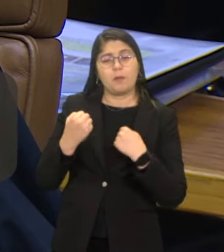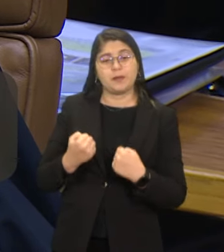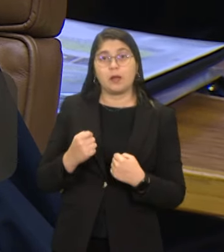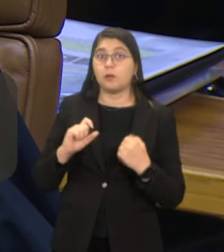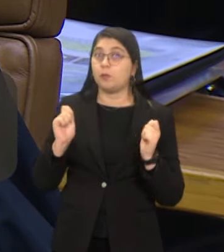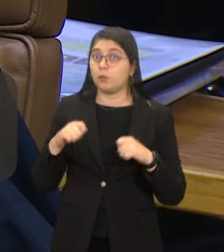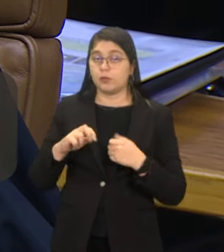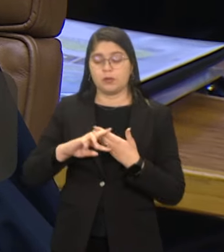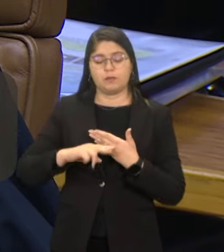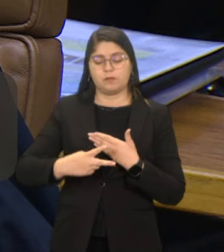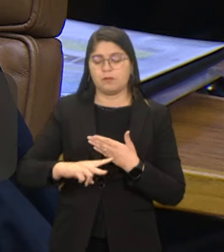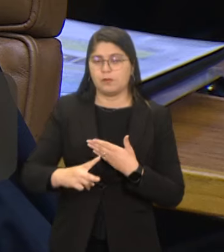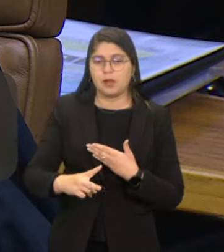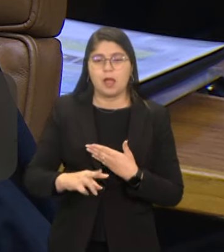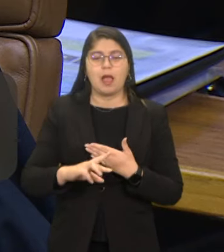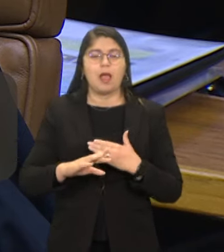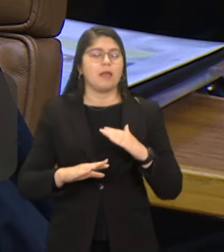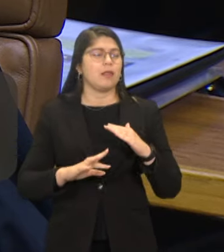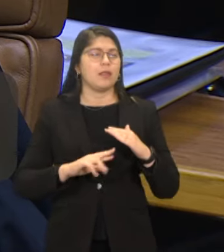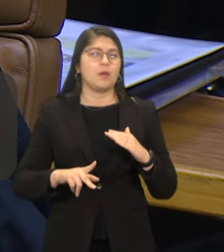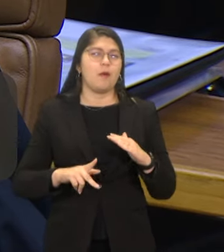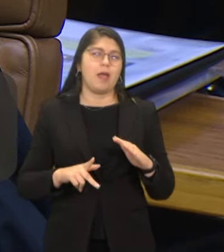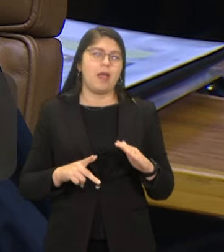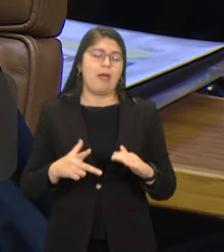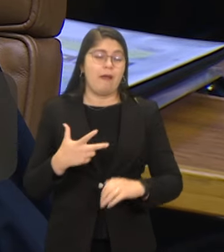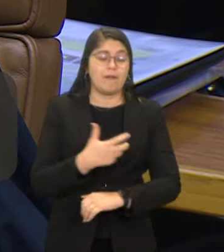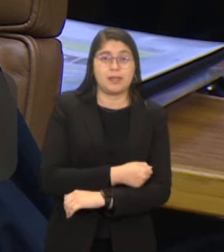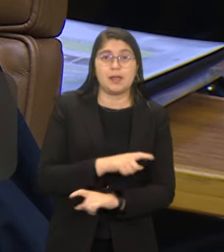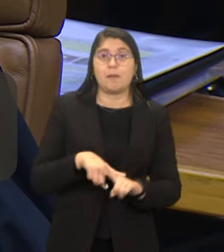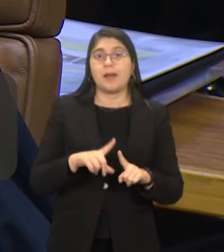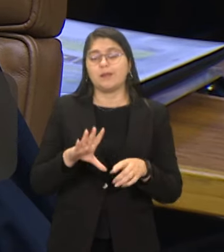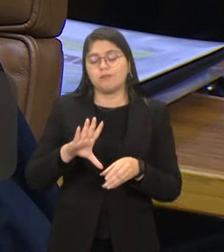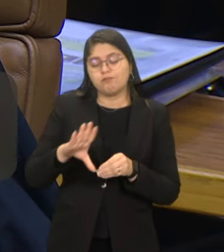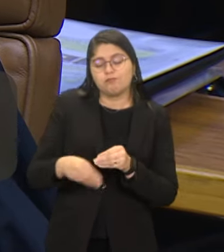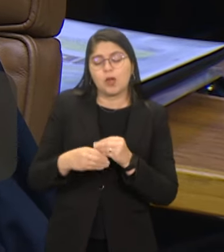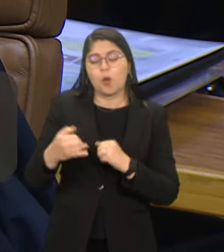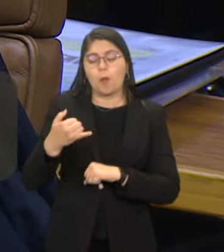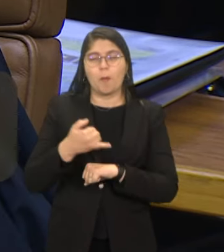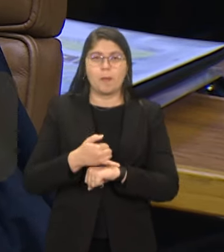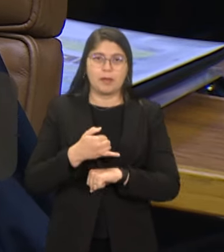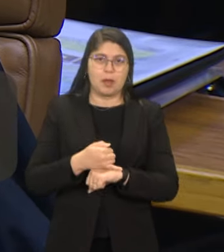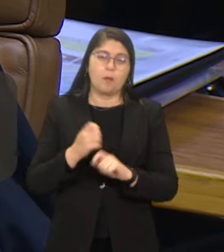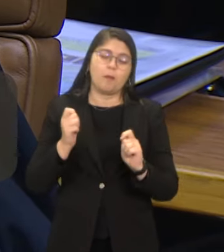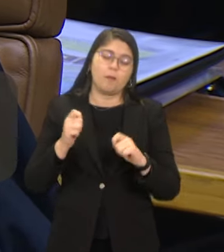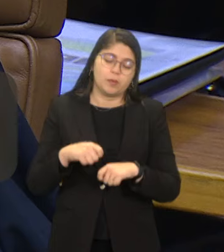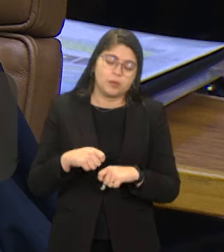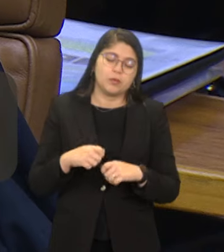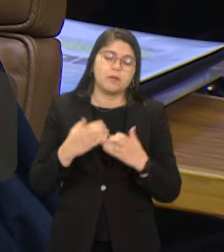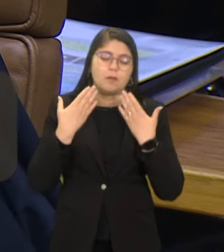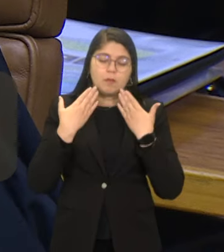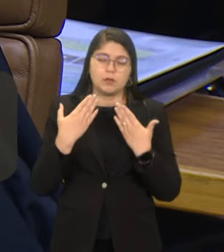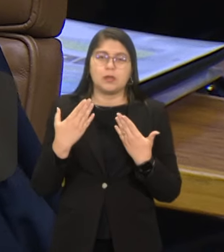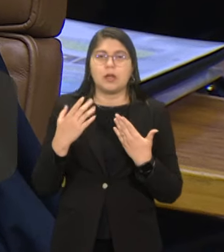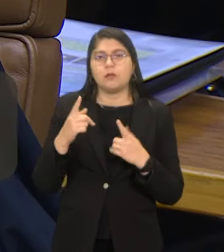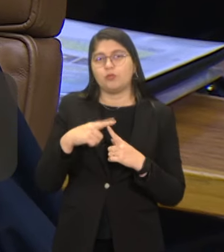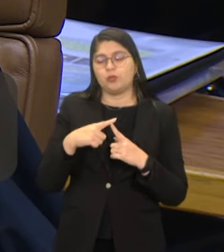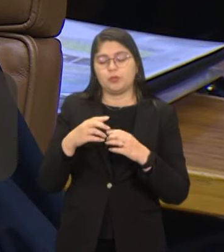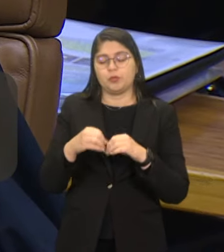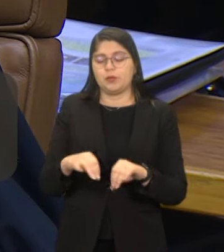Não é a vacina em si, às vezes é o metal que é agregado ao organismo que pode trazer algum tipo de